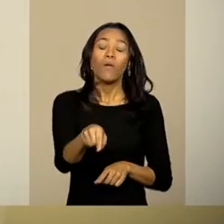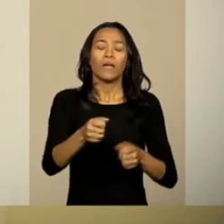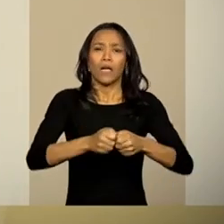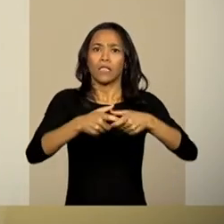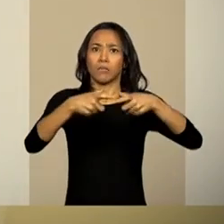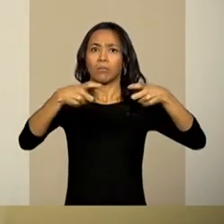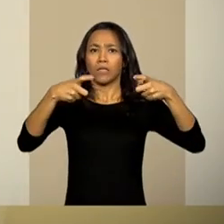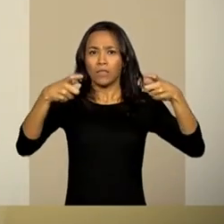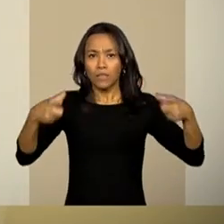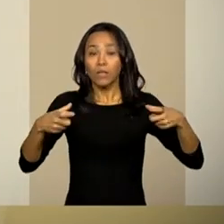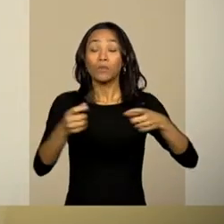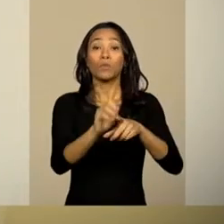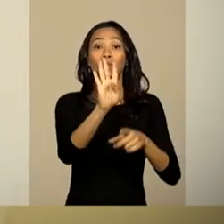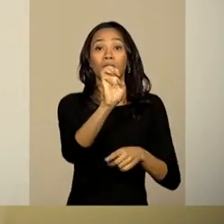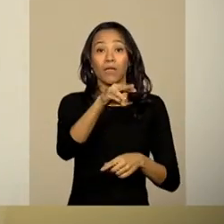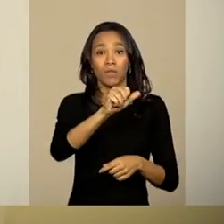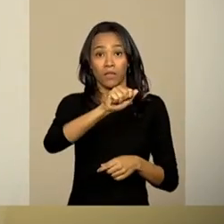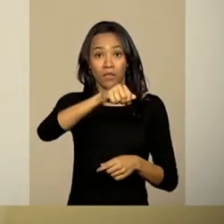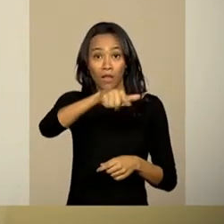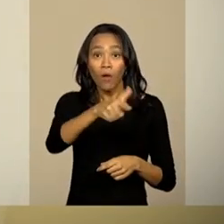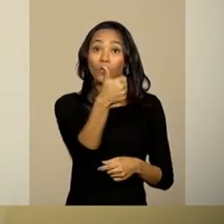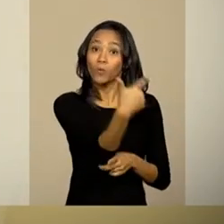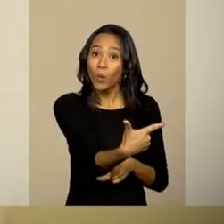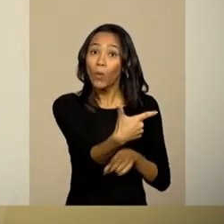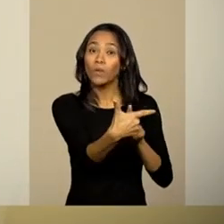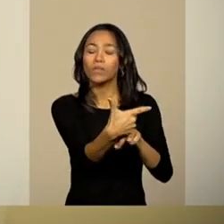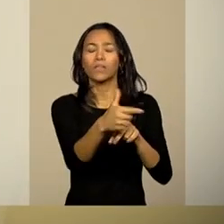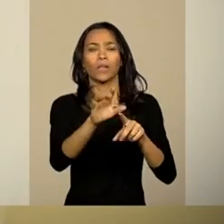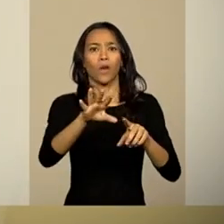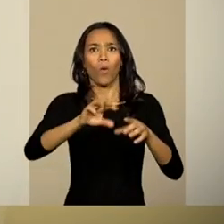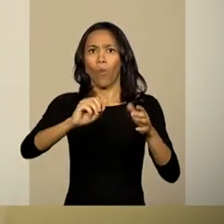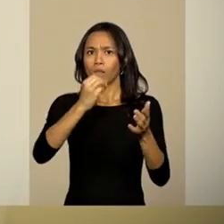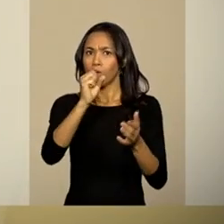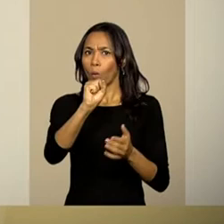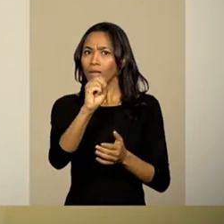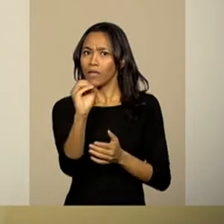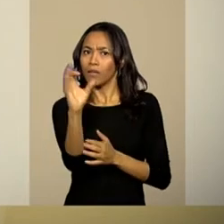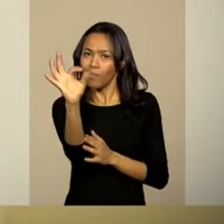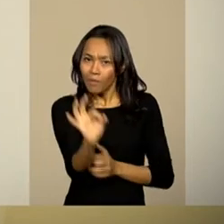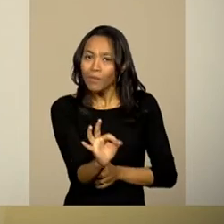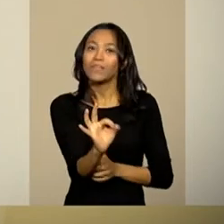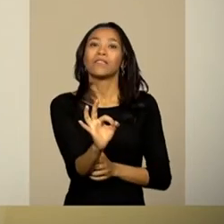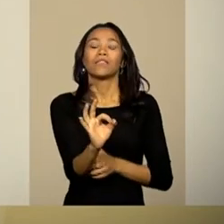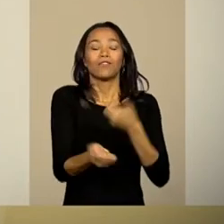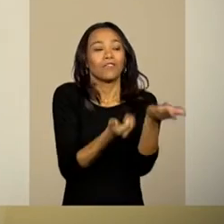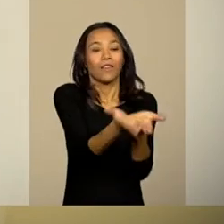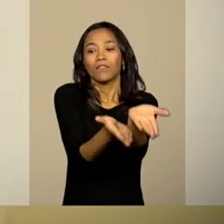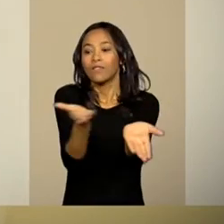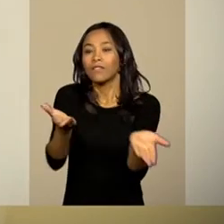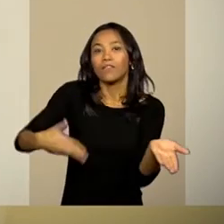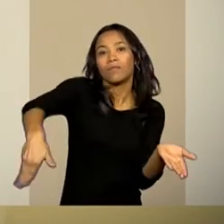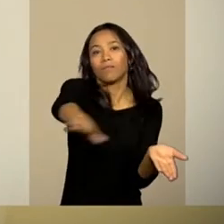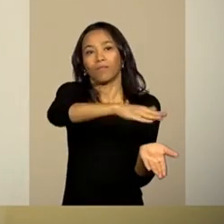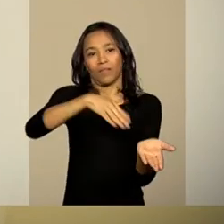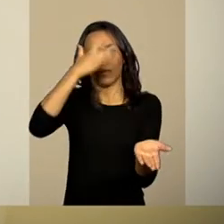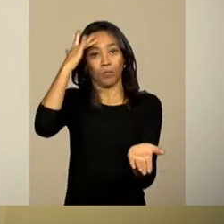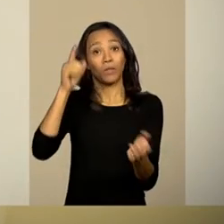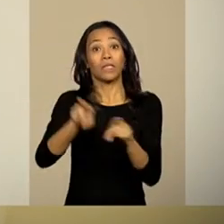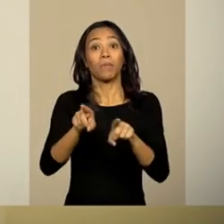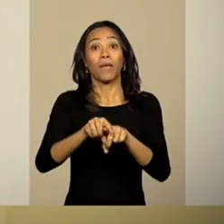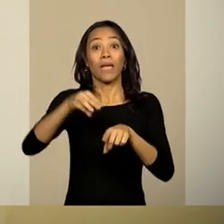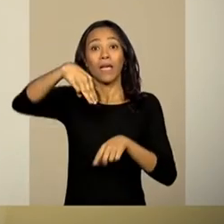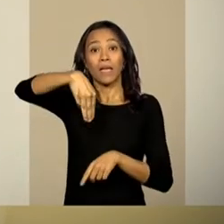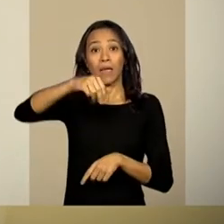expansão do Terminal 2 elevaram em quase 80% a capacidade de atendimento dos passageiros. Em